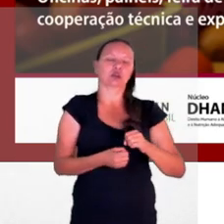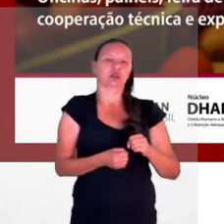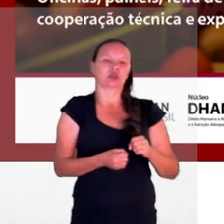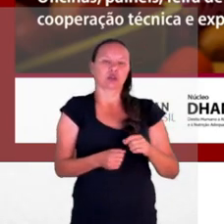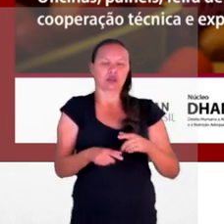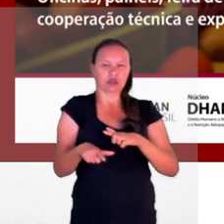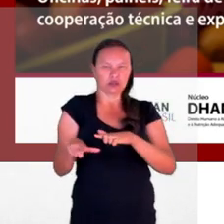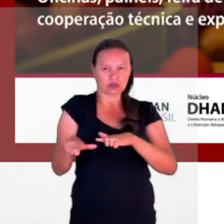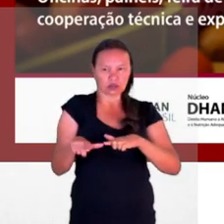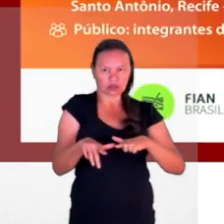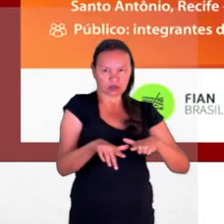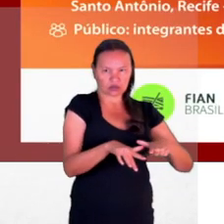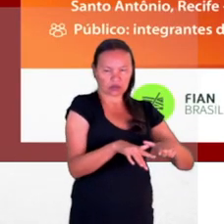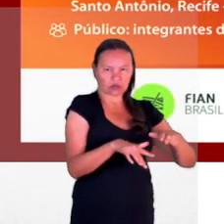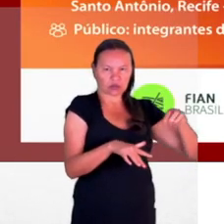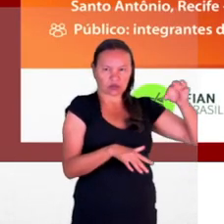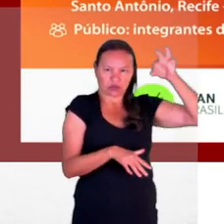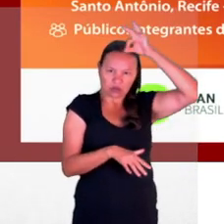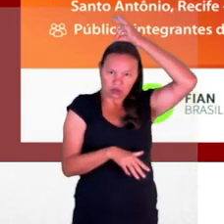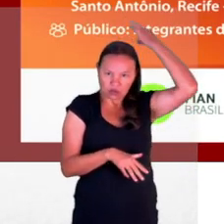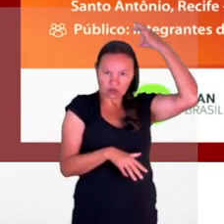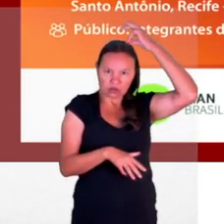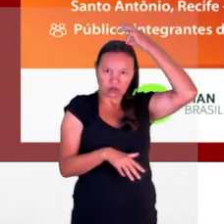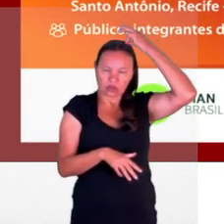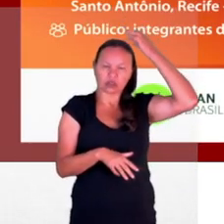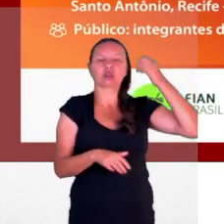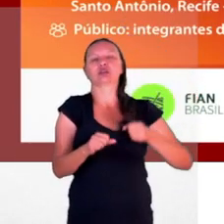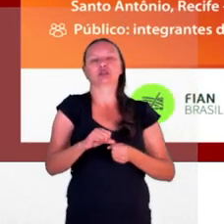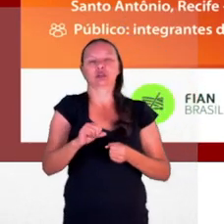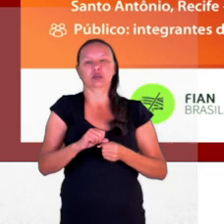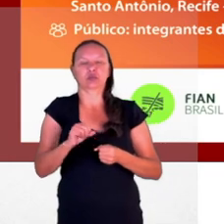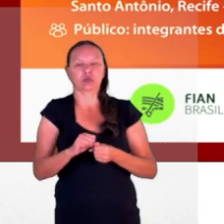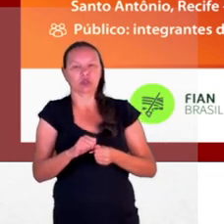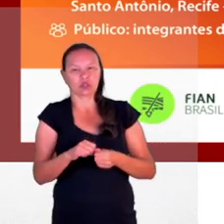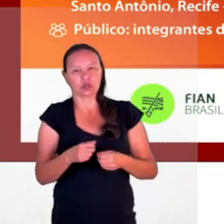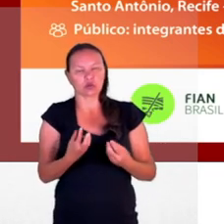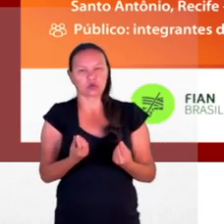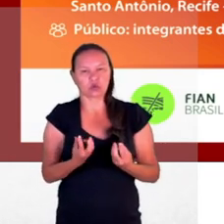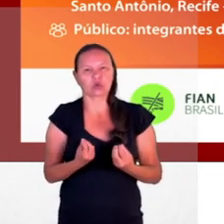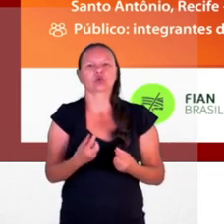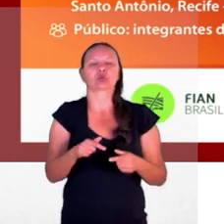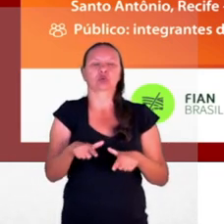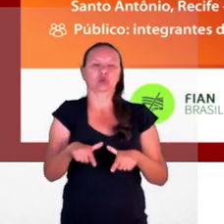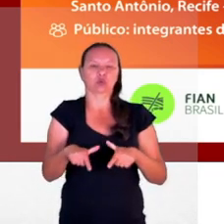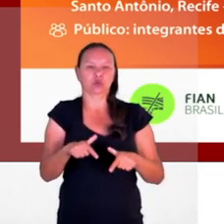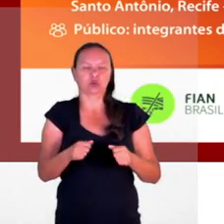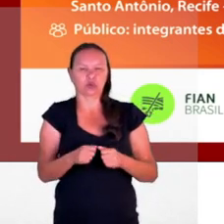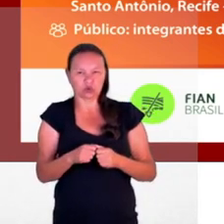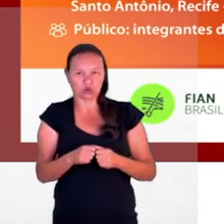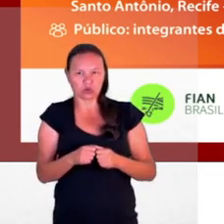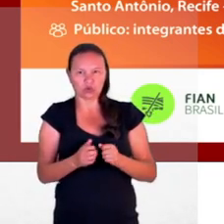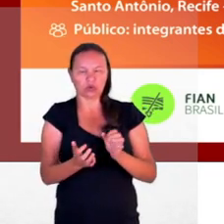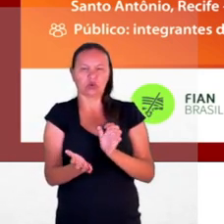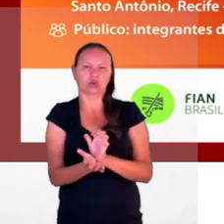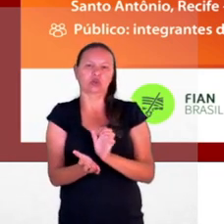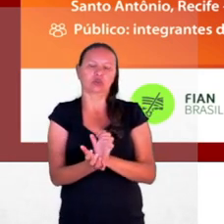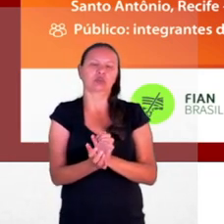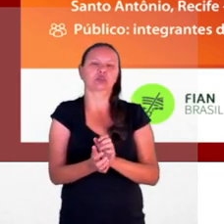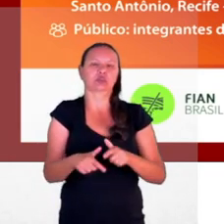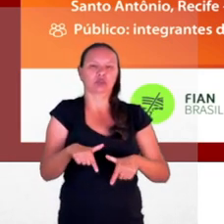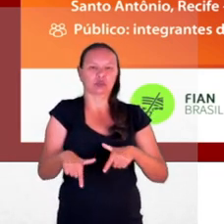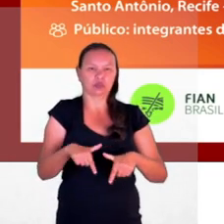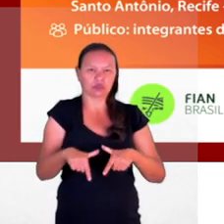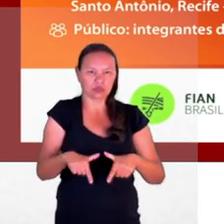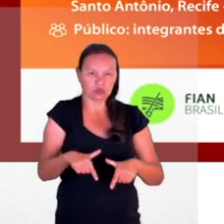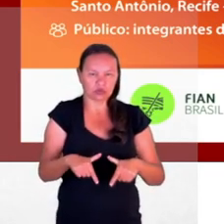com com várias atividades eu vou passar rapidinho tivemos essa essa oficina de trabalho com base